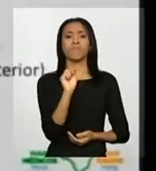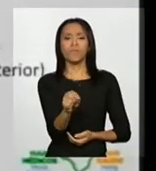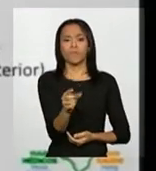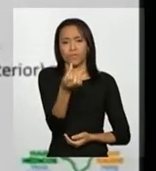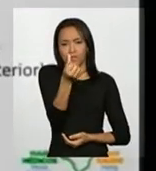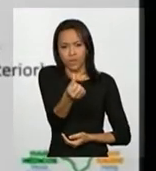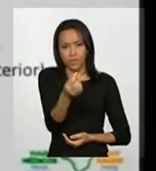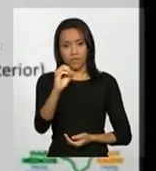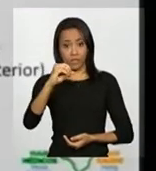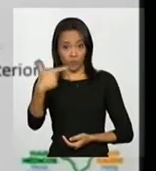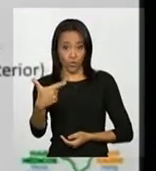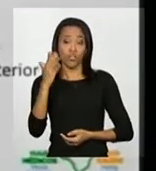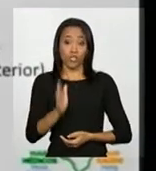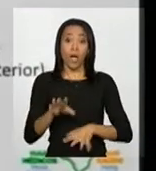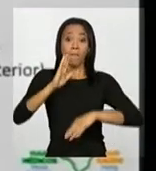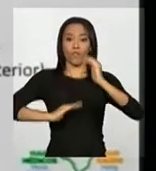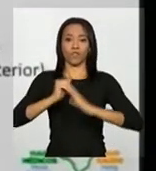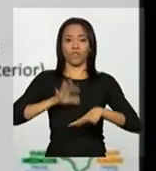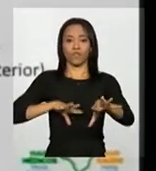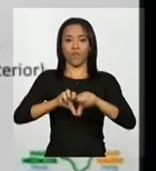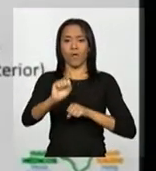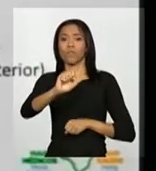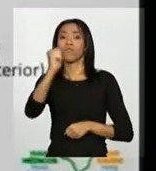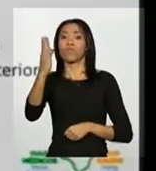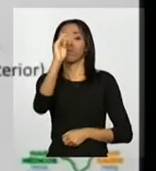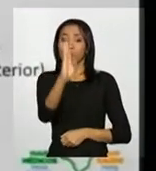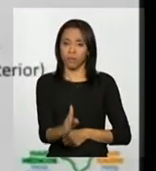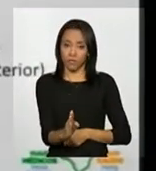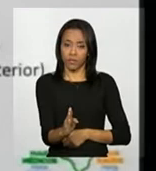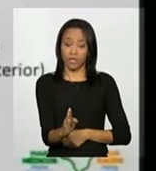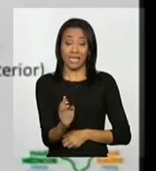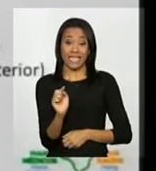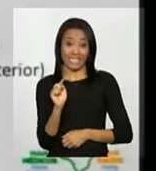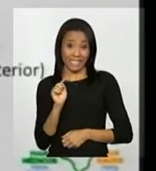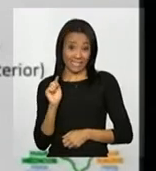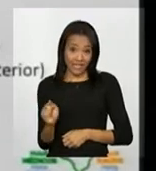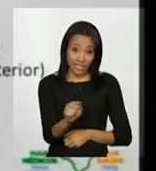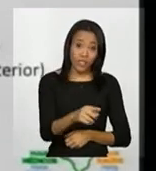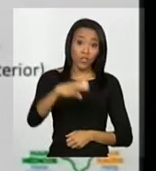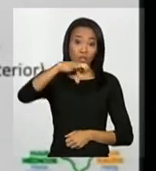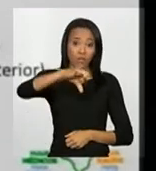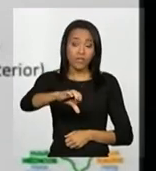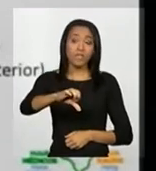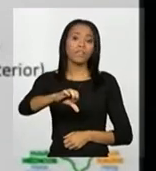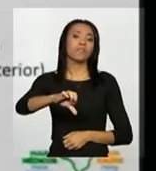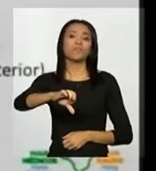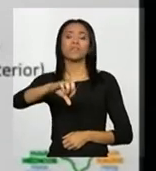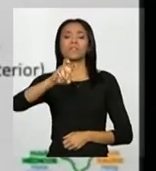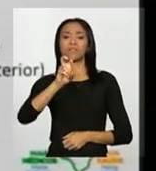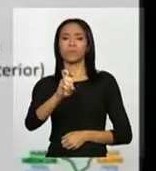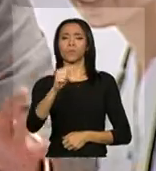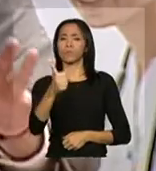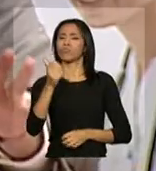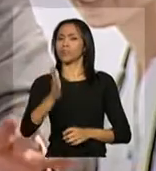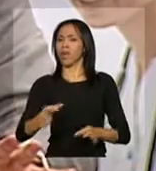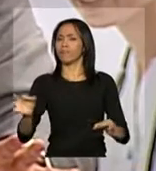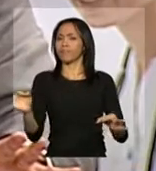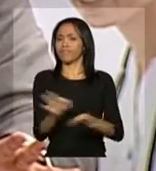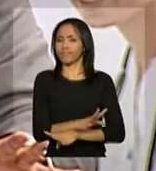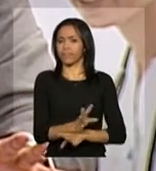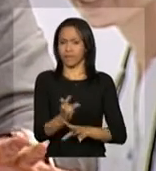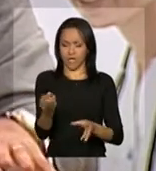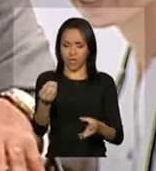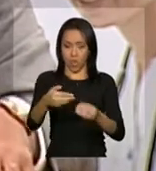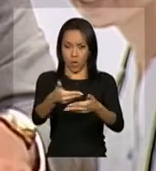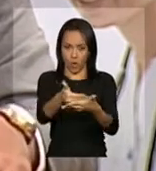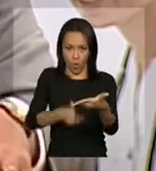profissionais formados no exterior ah destes 951 já concluíram o cadastro ou seja já estão